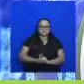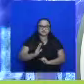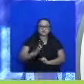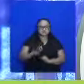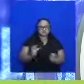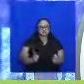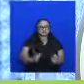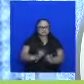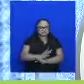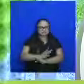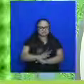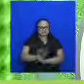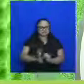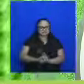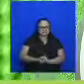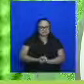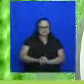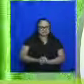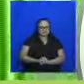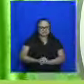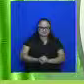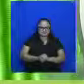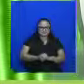Bola posicionada, valendo!